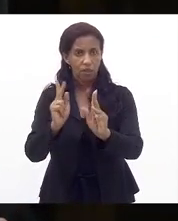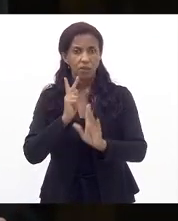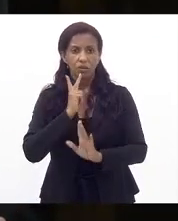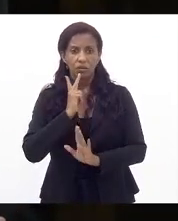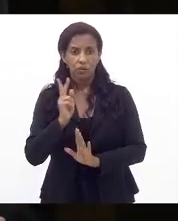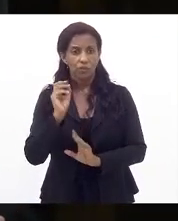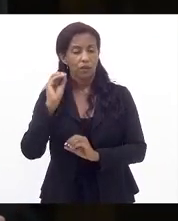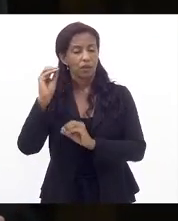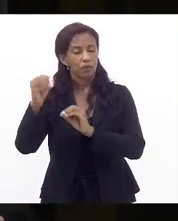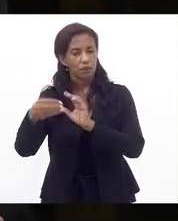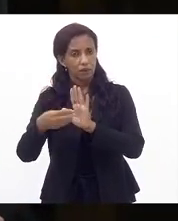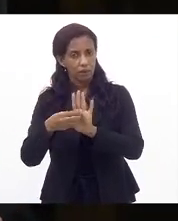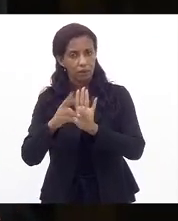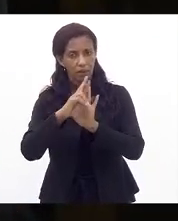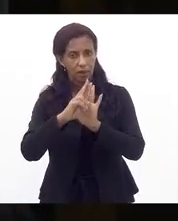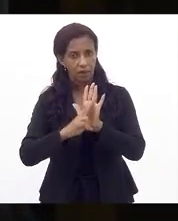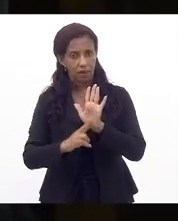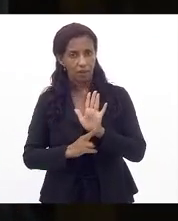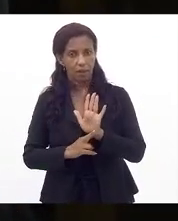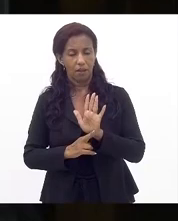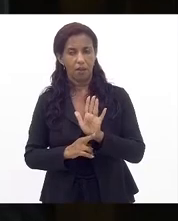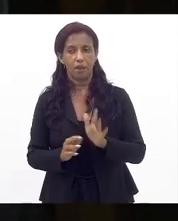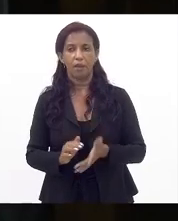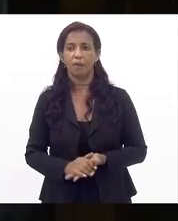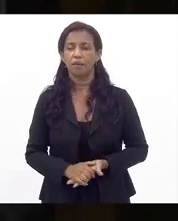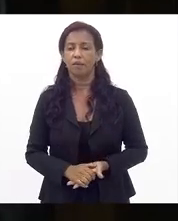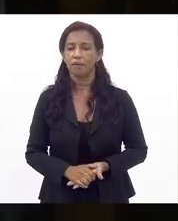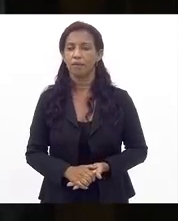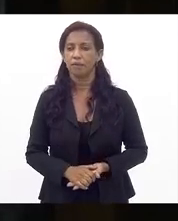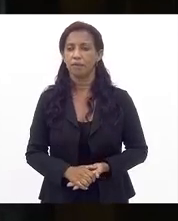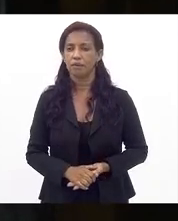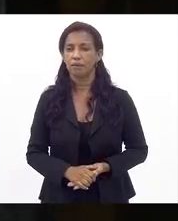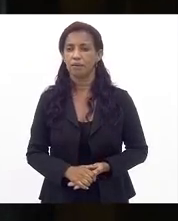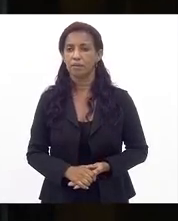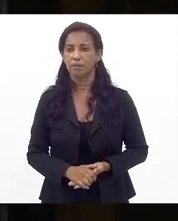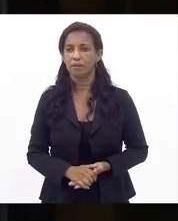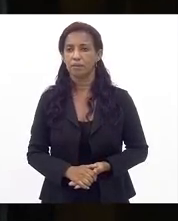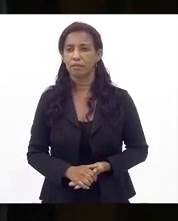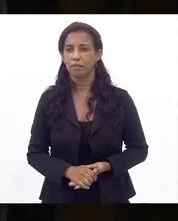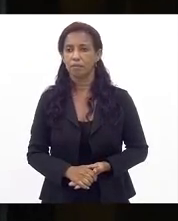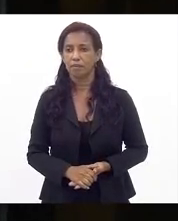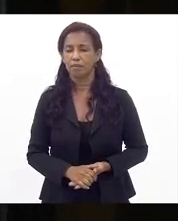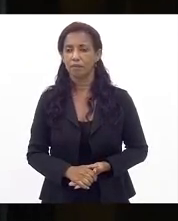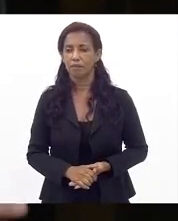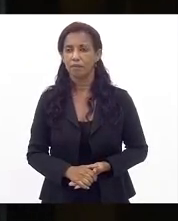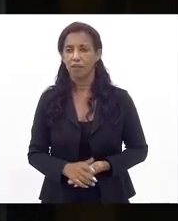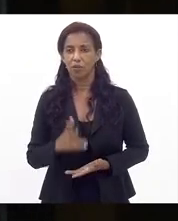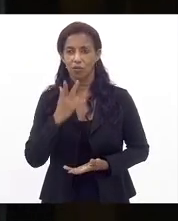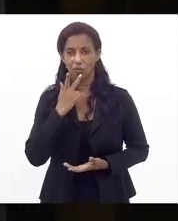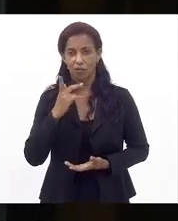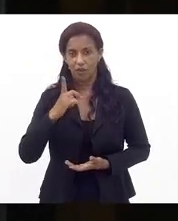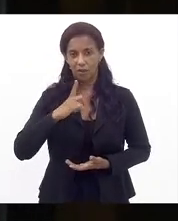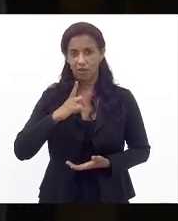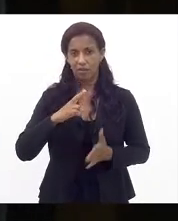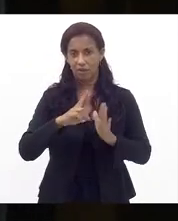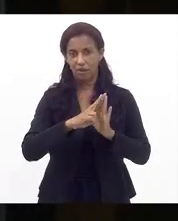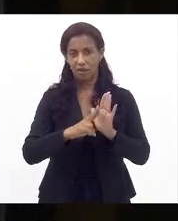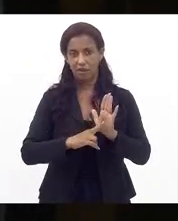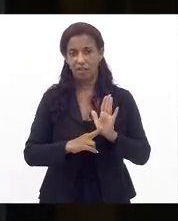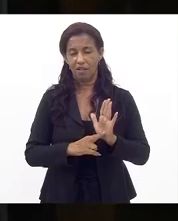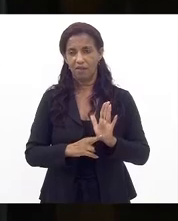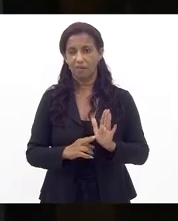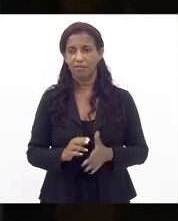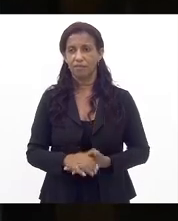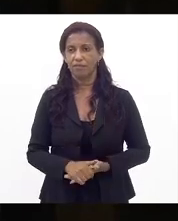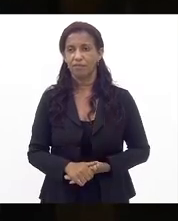dizendo aqui o que tá na regra que estabelecida pelo pelo tô dizendo que eu tenho aqui da regra que